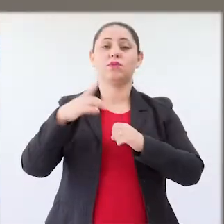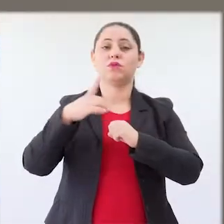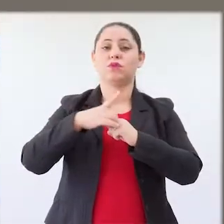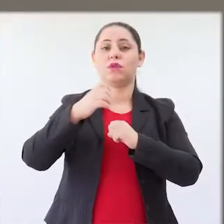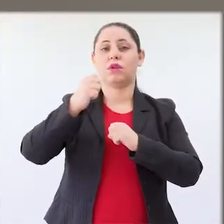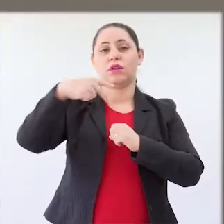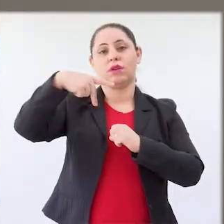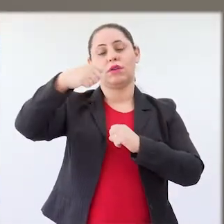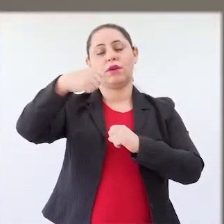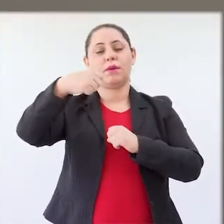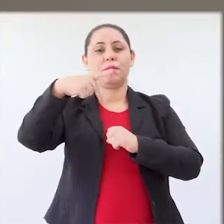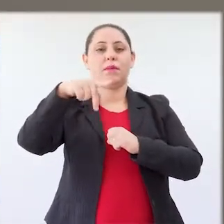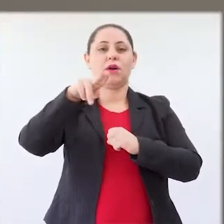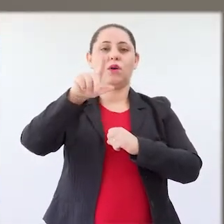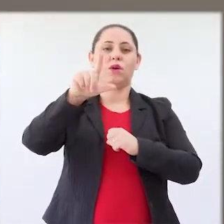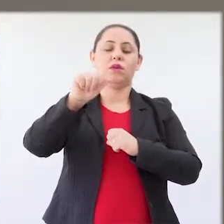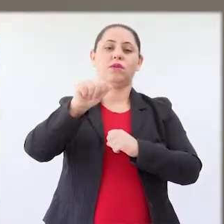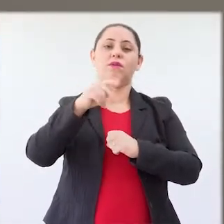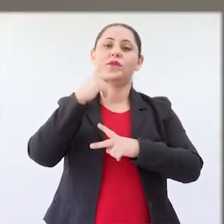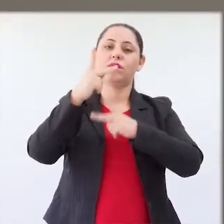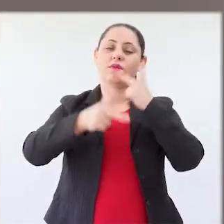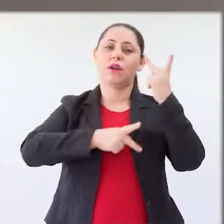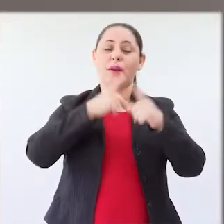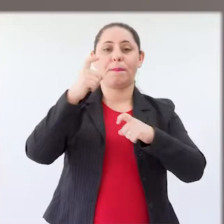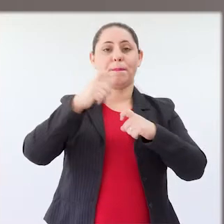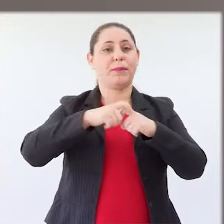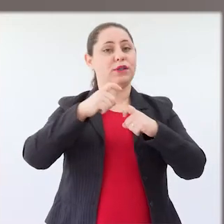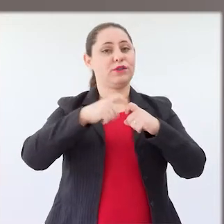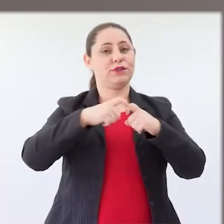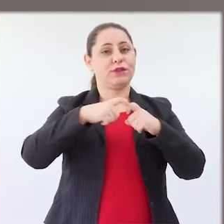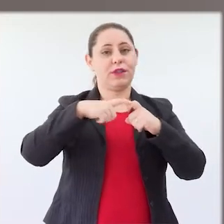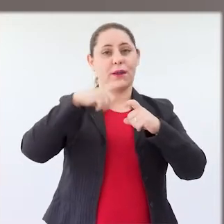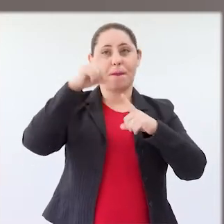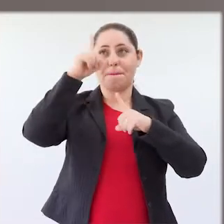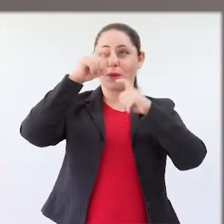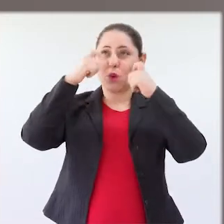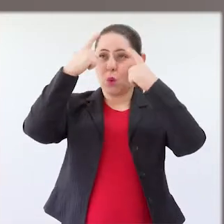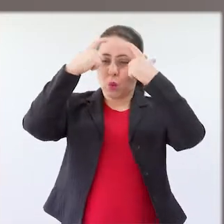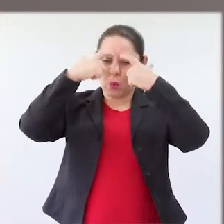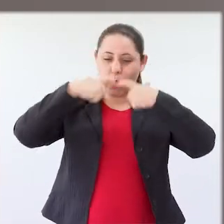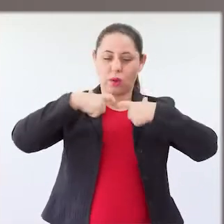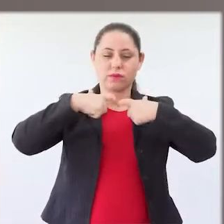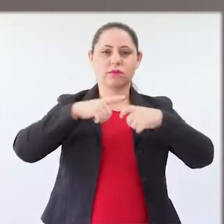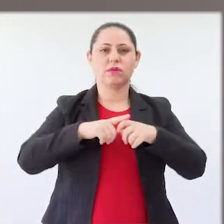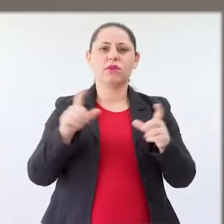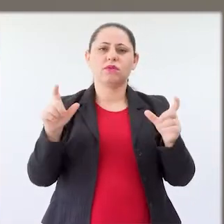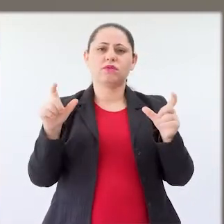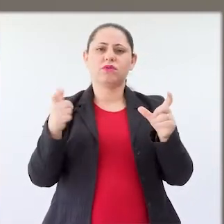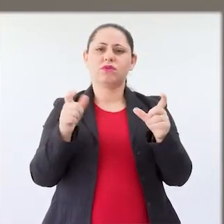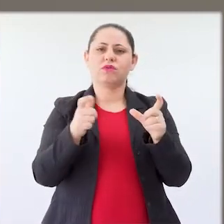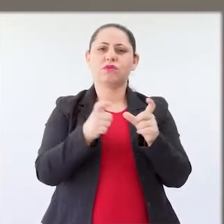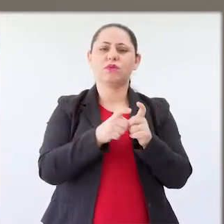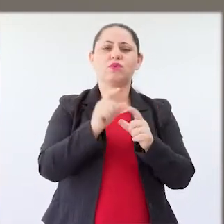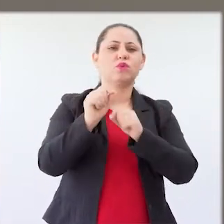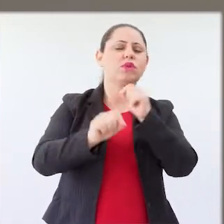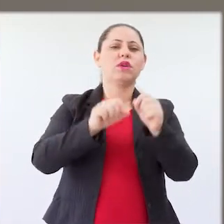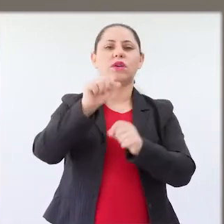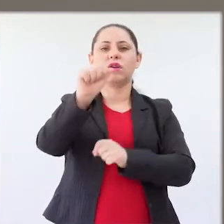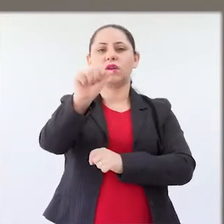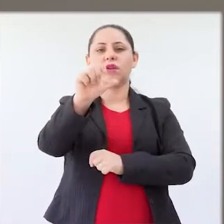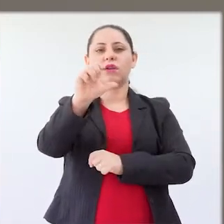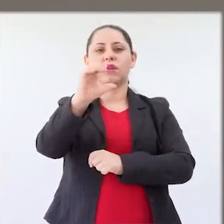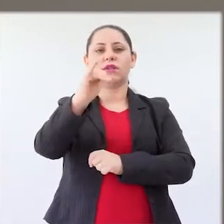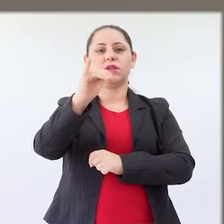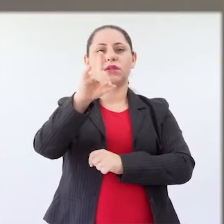Voltamos com a doutora Ana Paula Horizonte. Nós estamos falando de medicina estética. Doutora, a diminuição da produção do